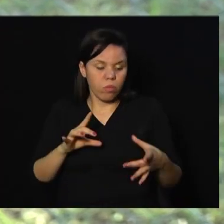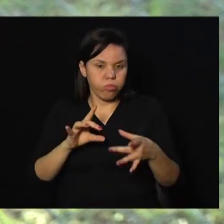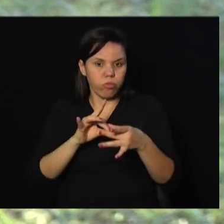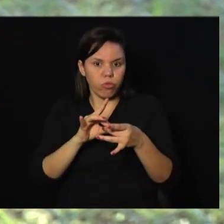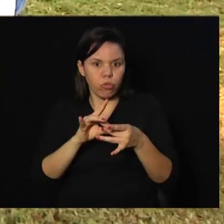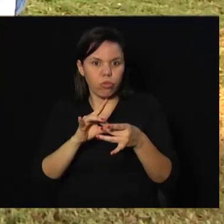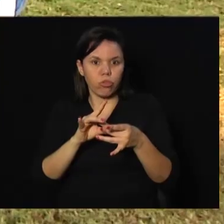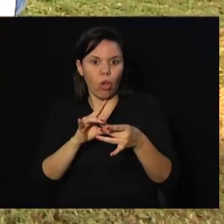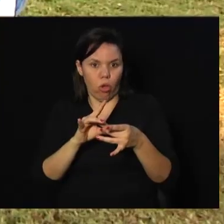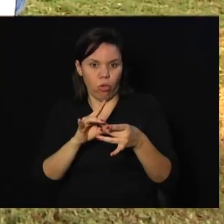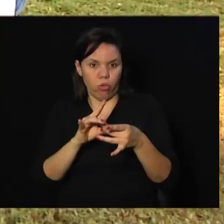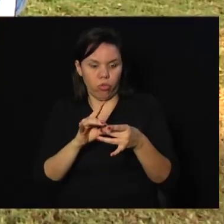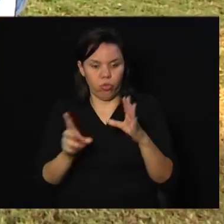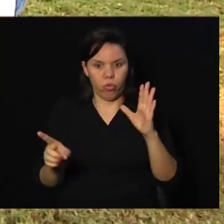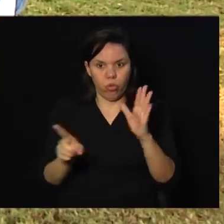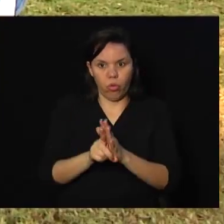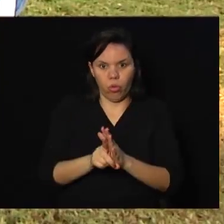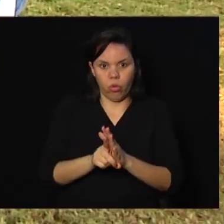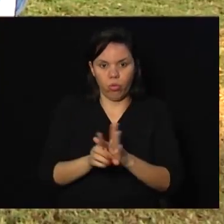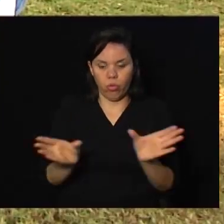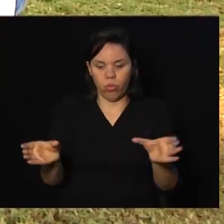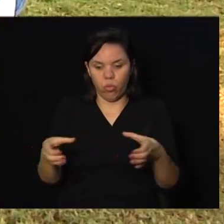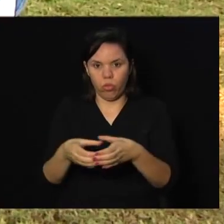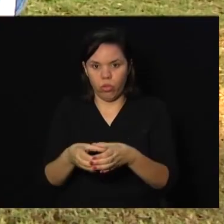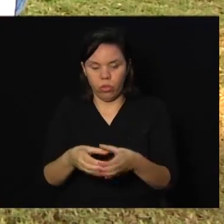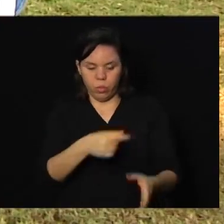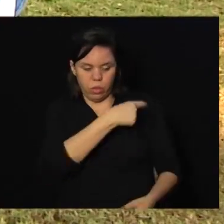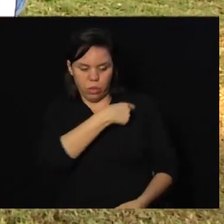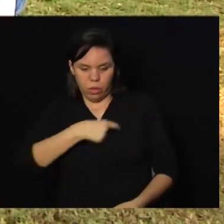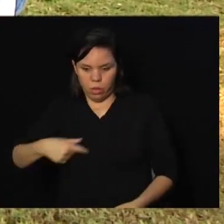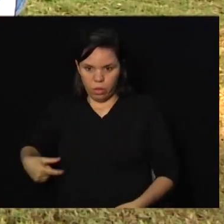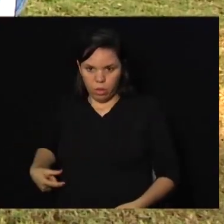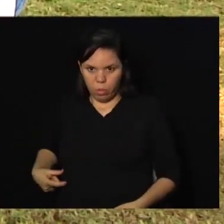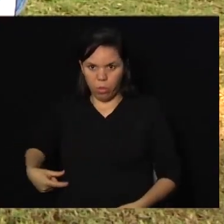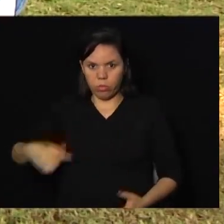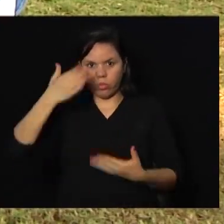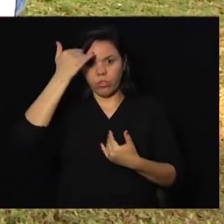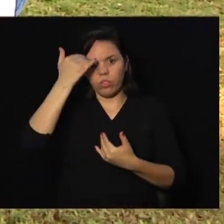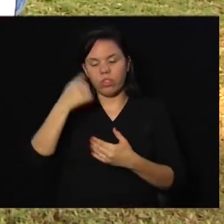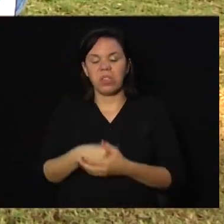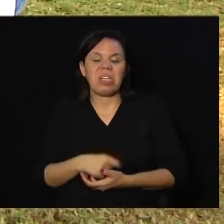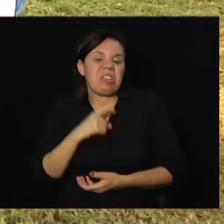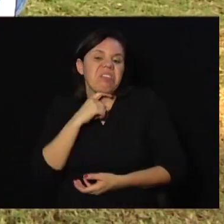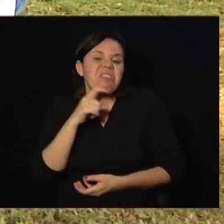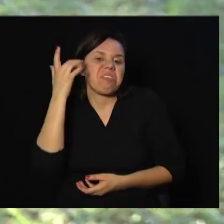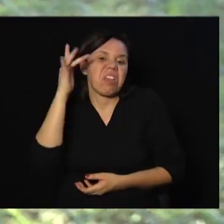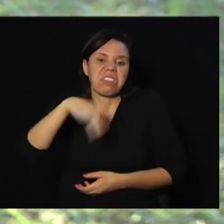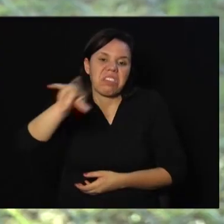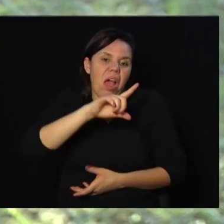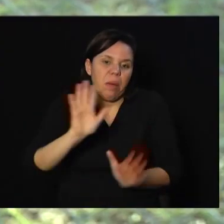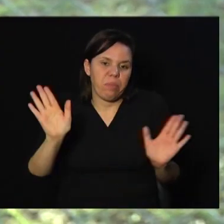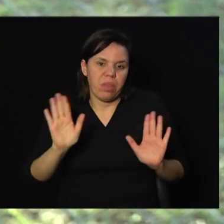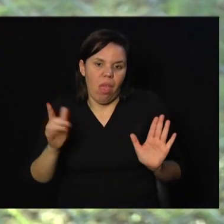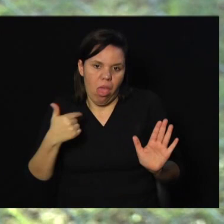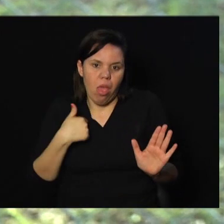Preta. Talvez ninguém saiba, porque é uma coisa um título que eu ganhei numa renovação de contrato.